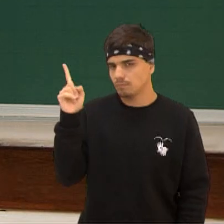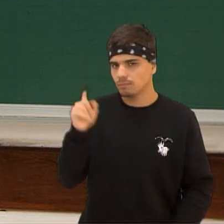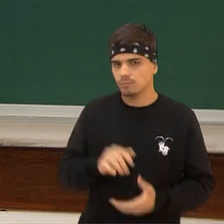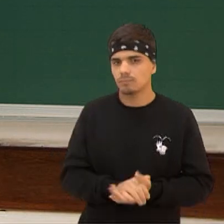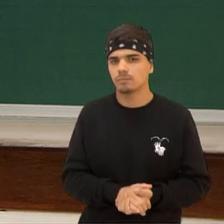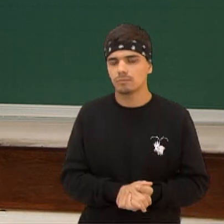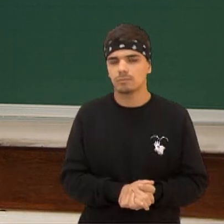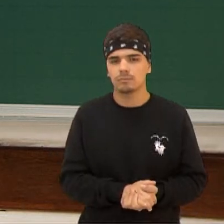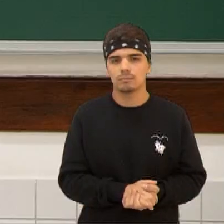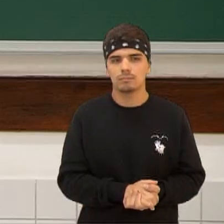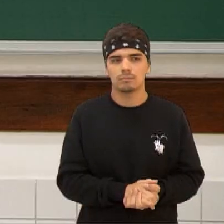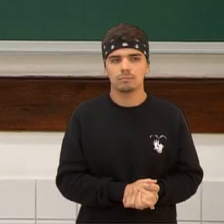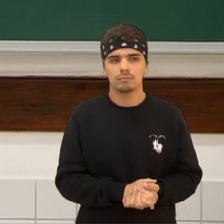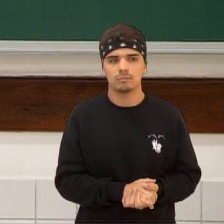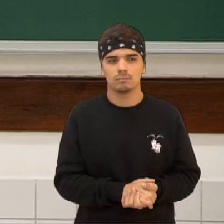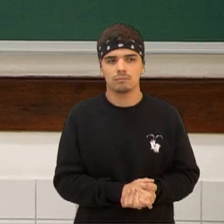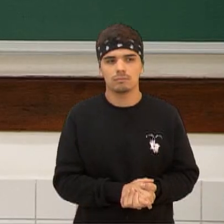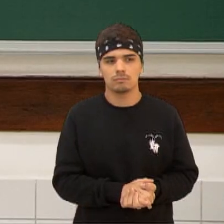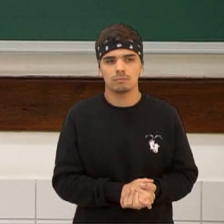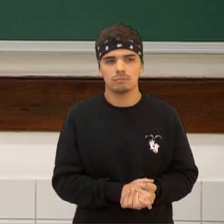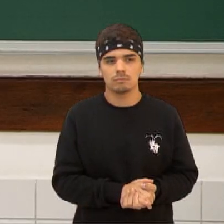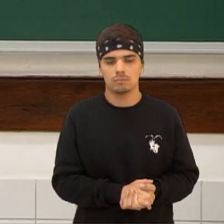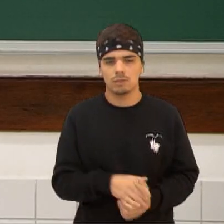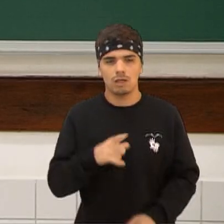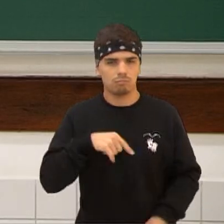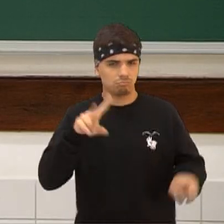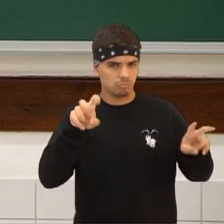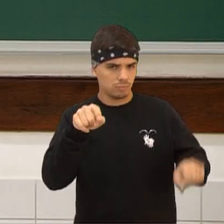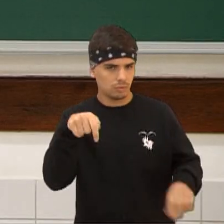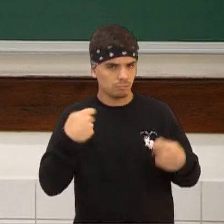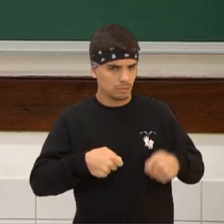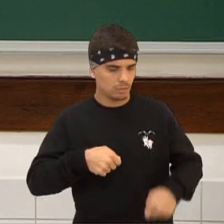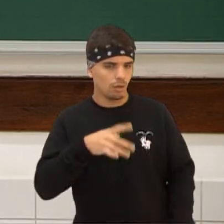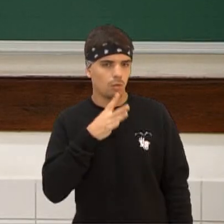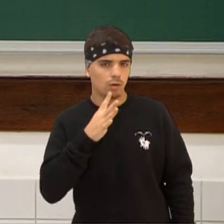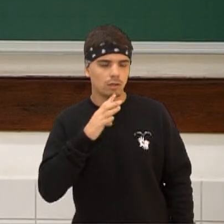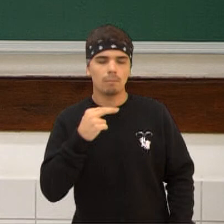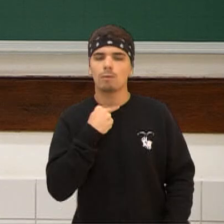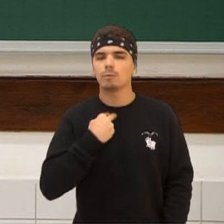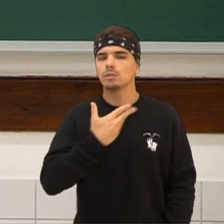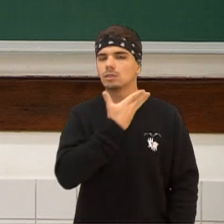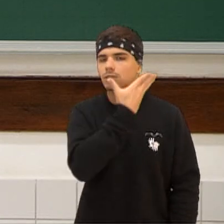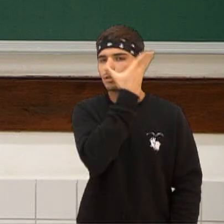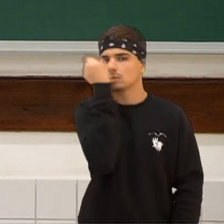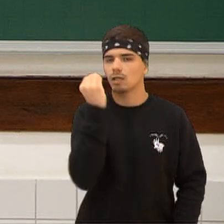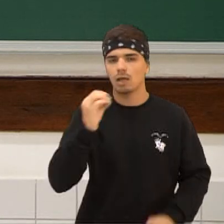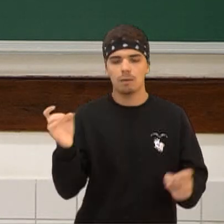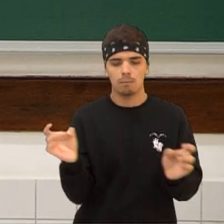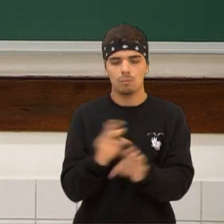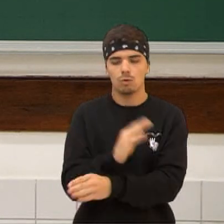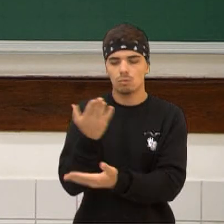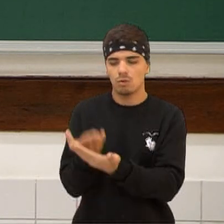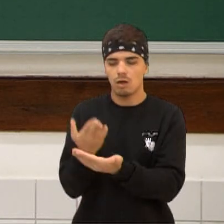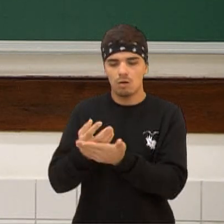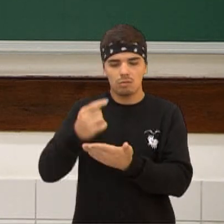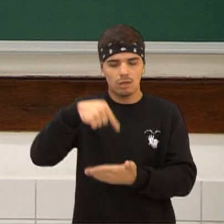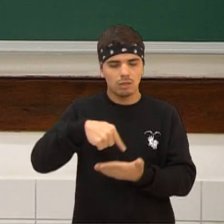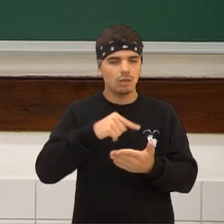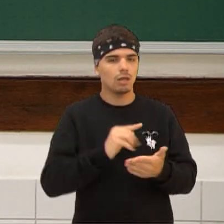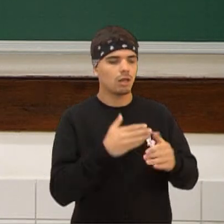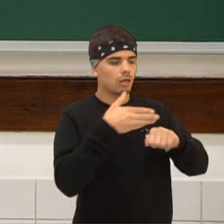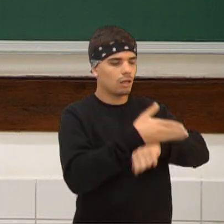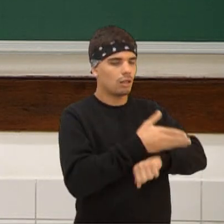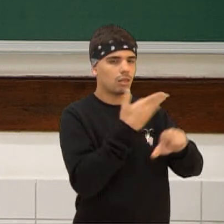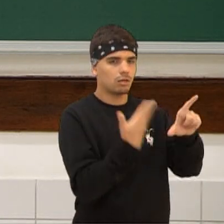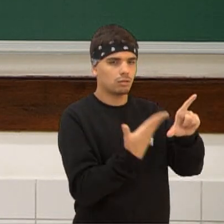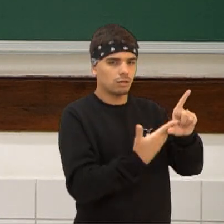Black Lives Matter. São assuntos que você deve conhecer. O que você não pode esquecer depois que terminou a aula? Vai lá,